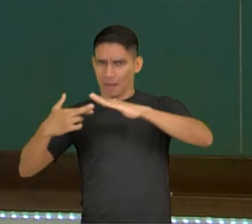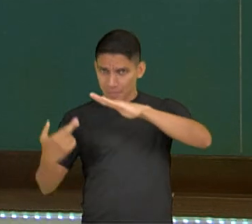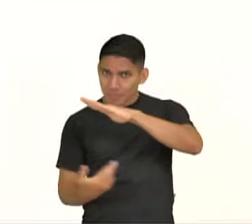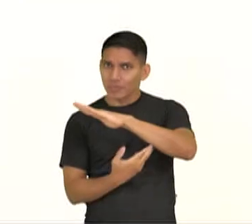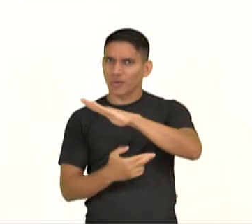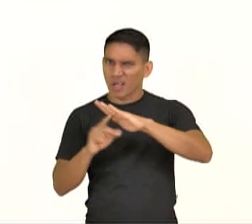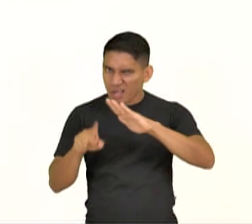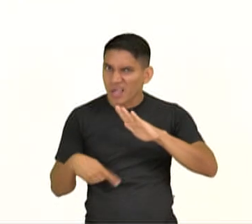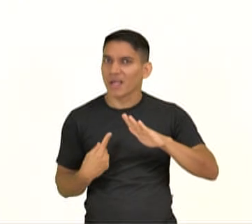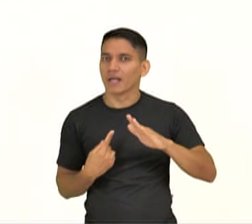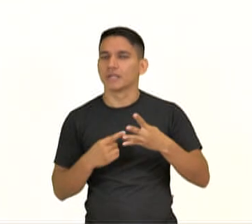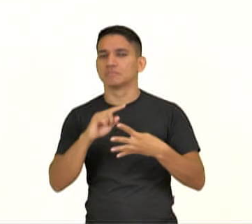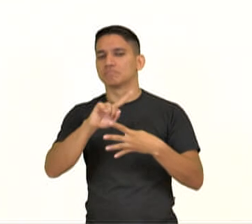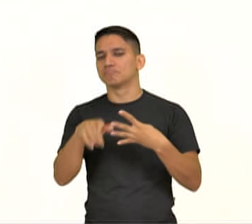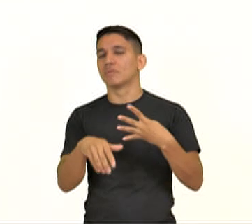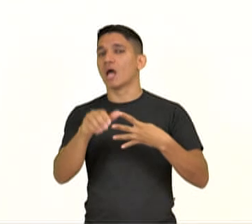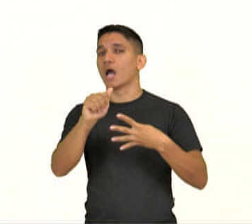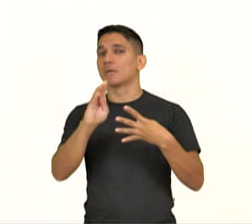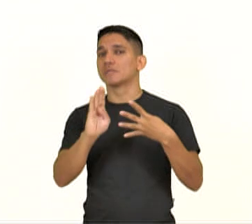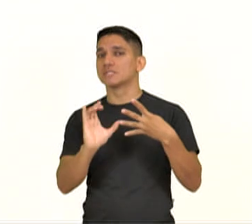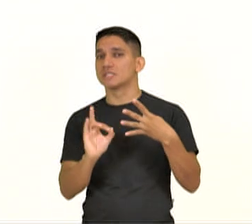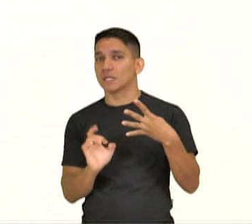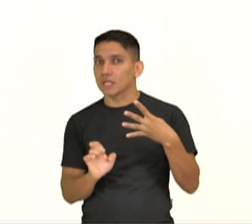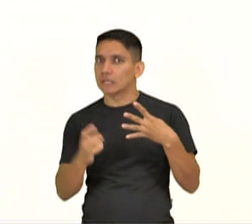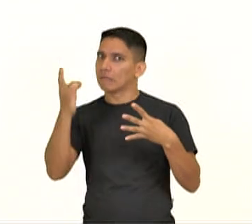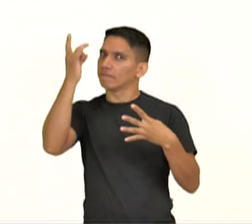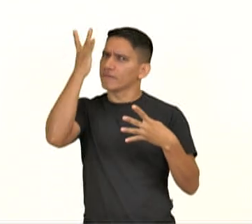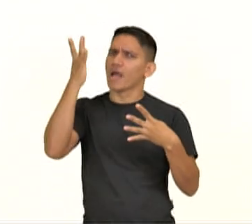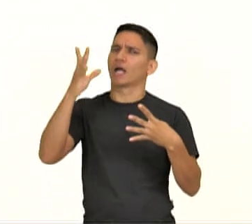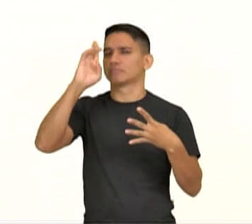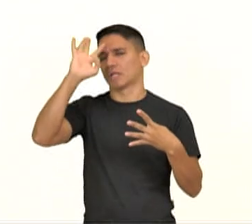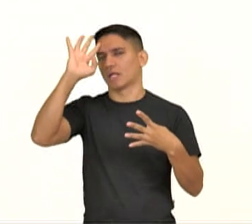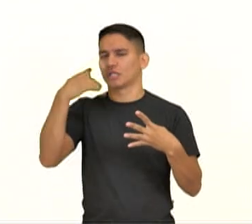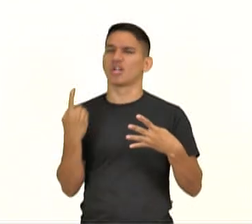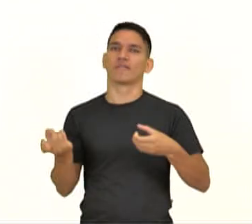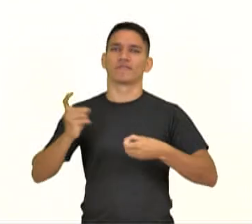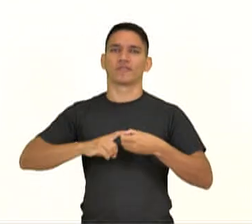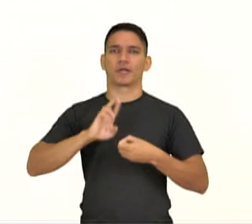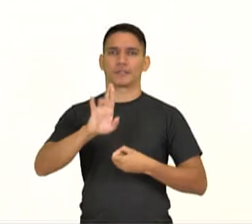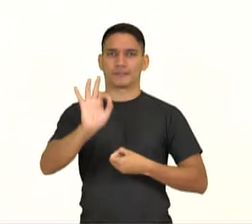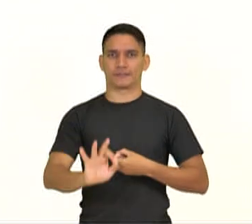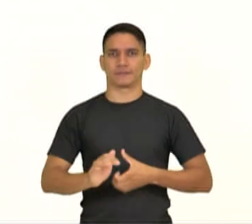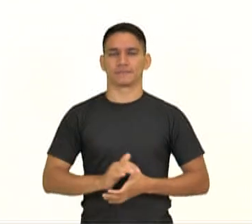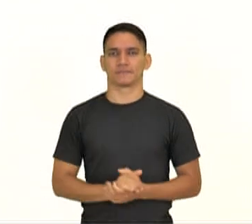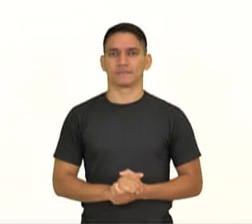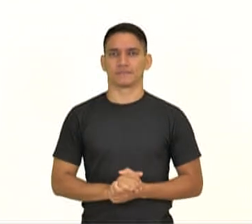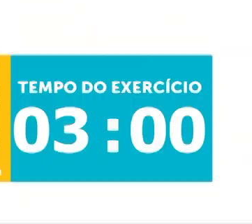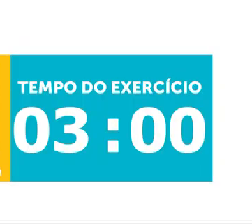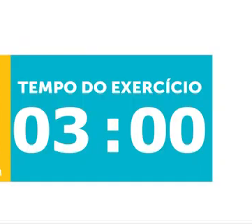ponte, tá? Pensem, tá fácil, e logo nós voltamos com a resposta correta.